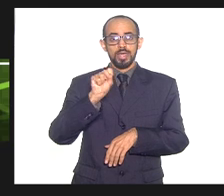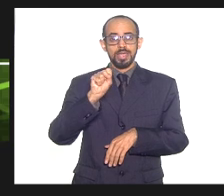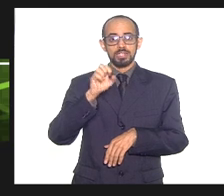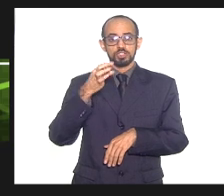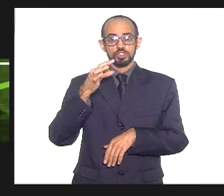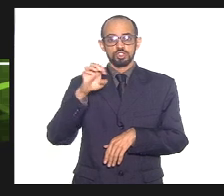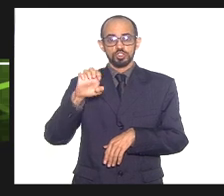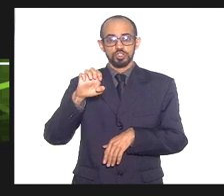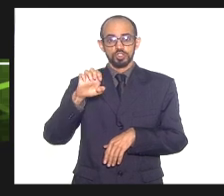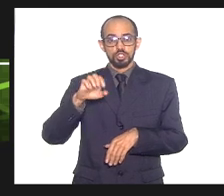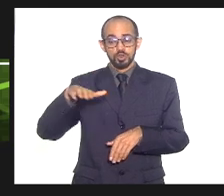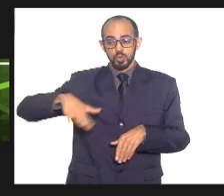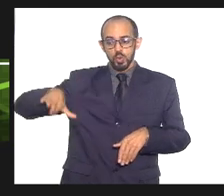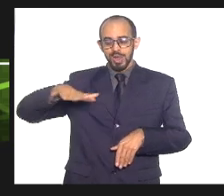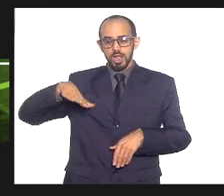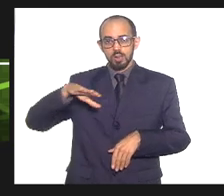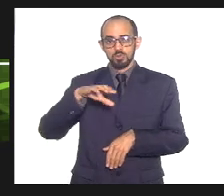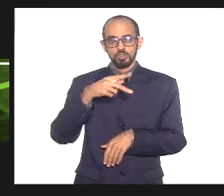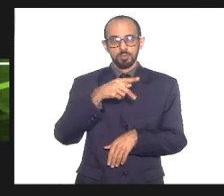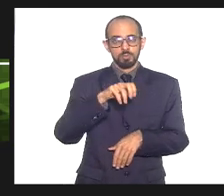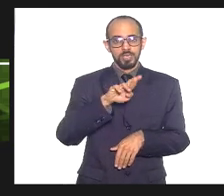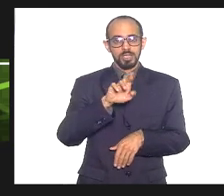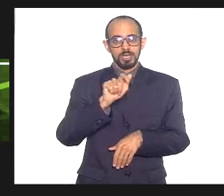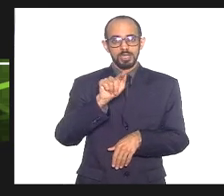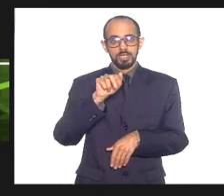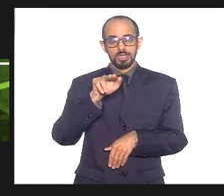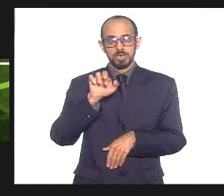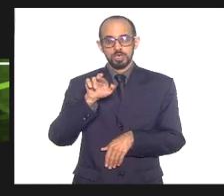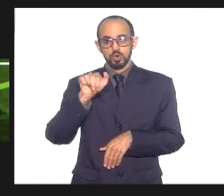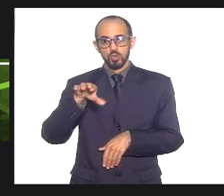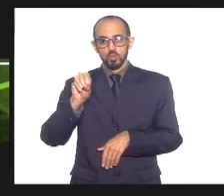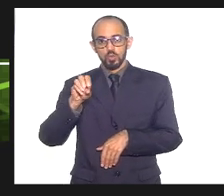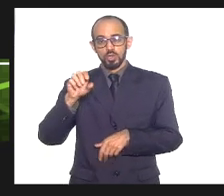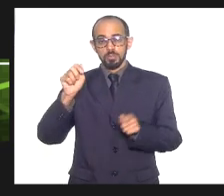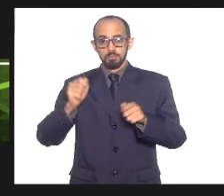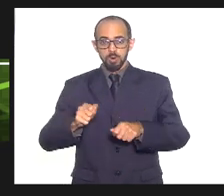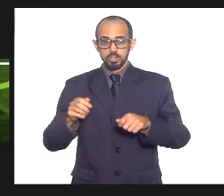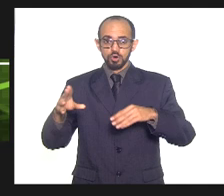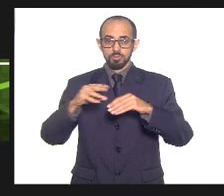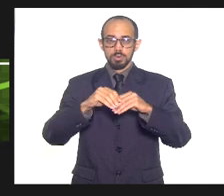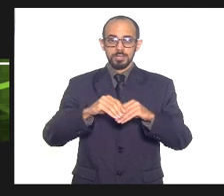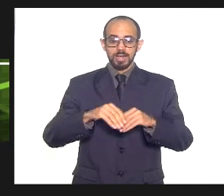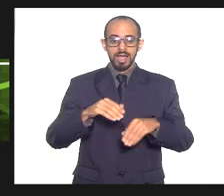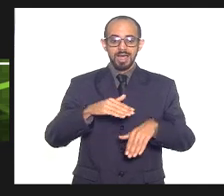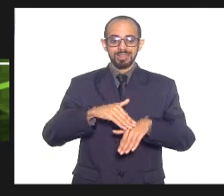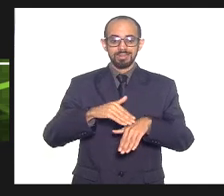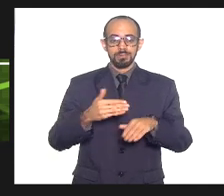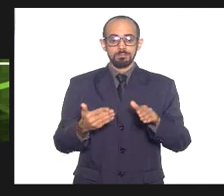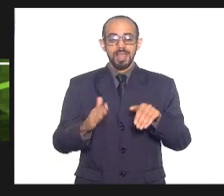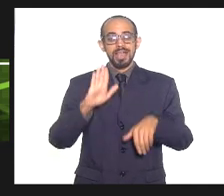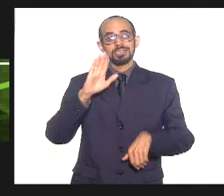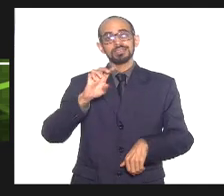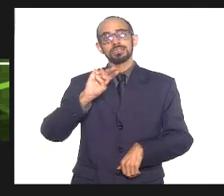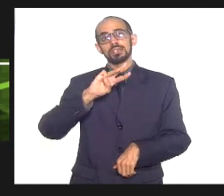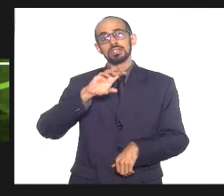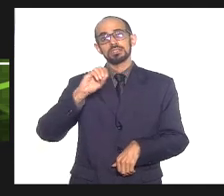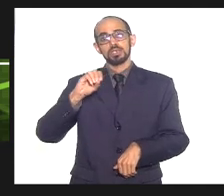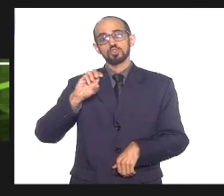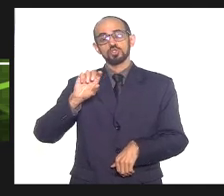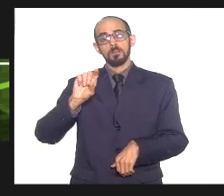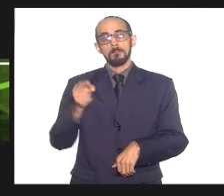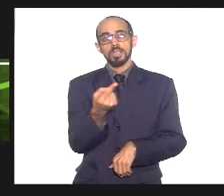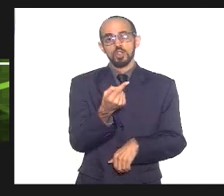Peregrino, que pode acrescentar até 300 milhões de barris para o reservatório, para a produção deste campo ao longo de sua vida útil. E